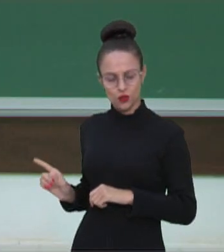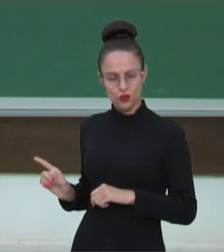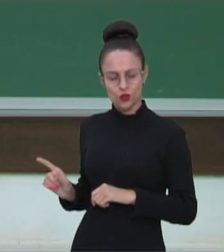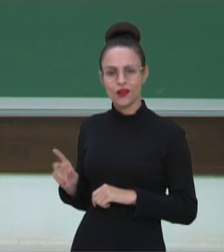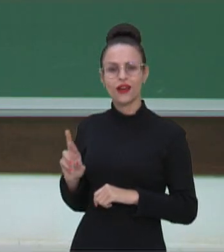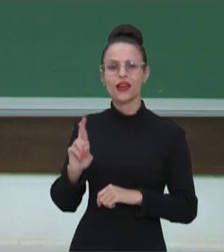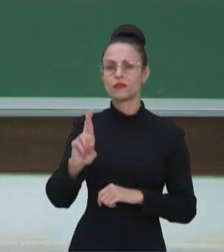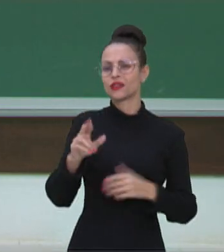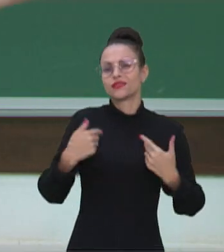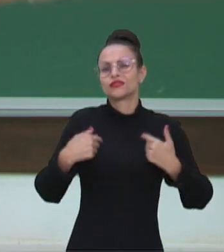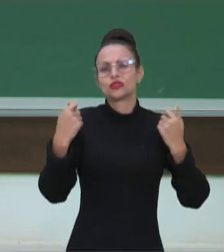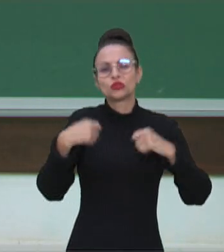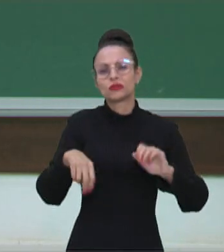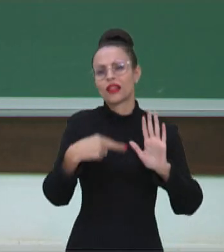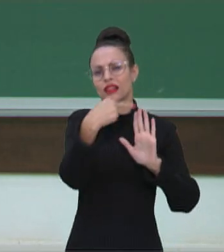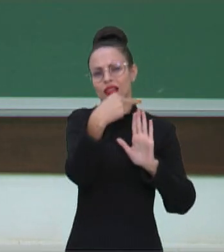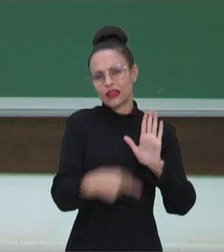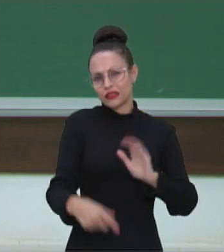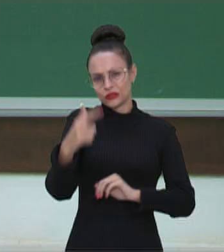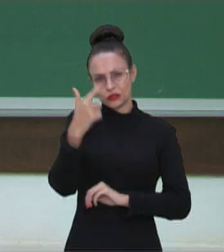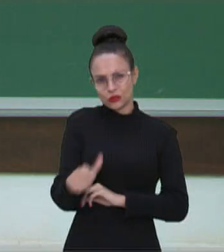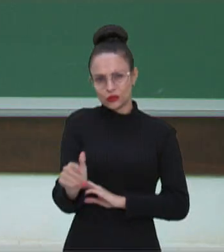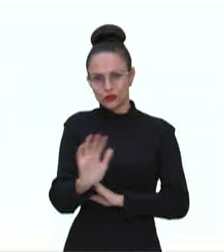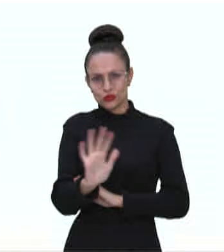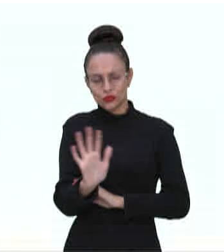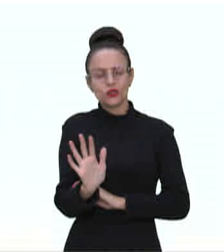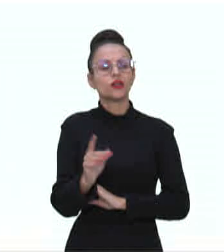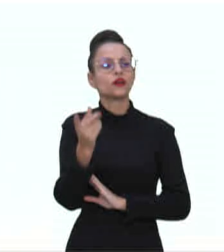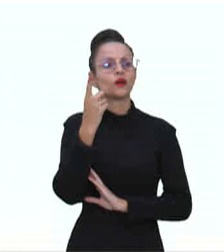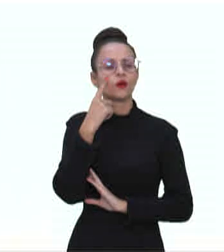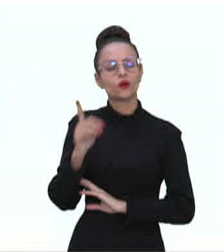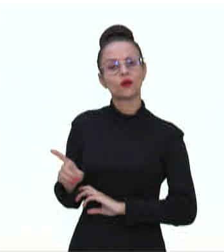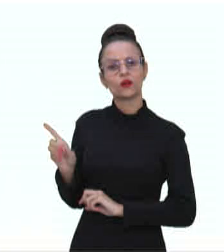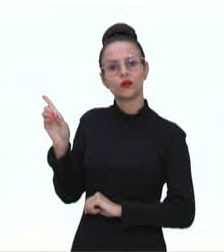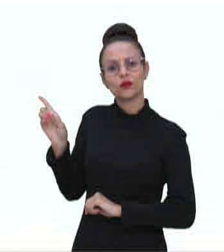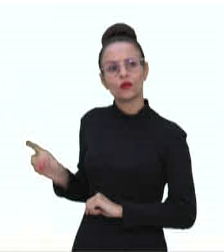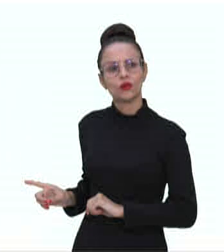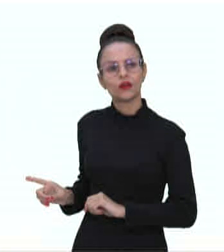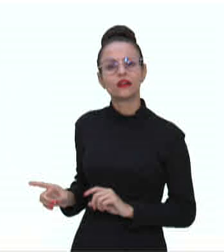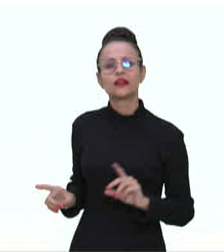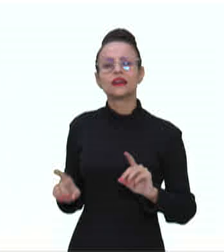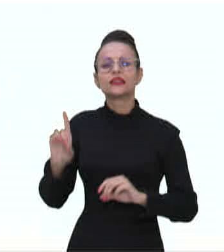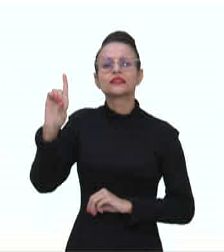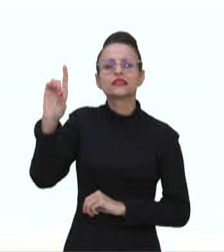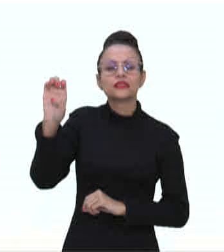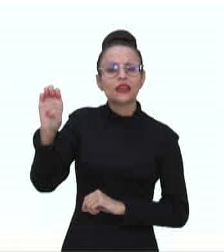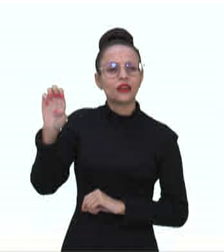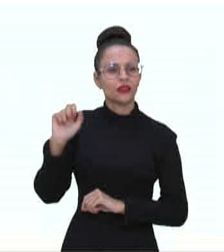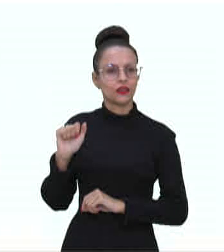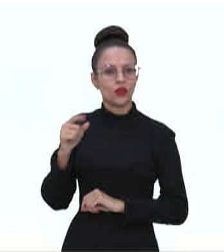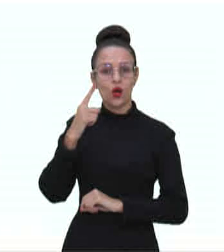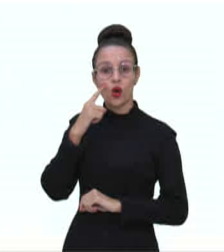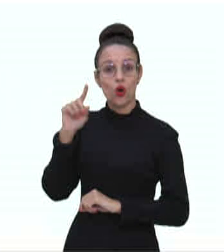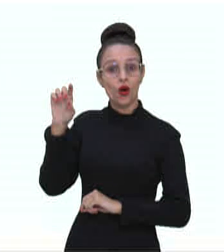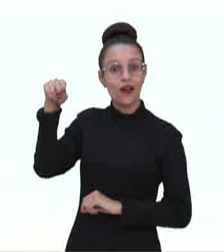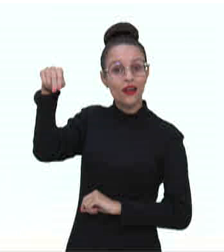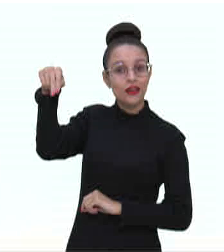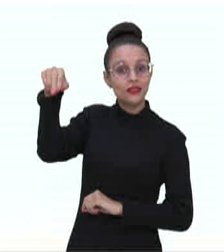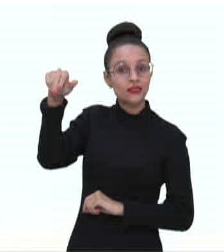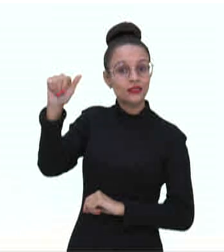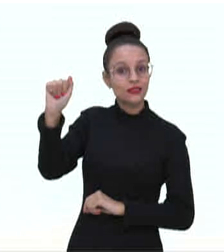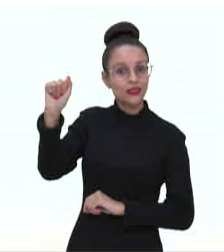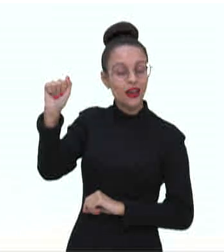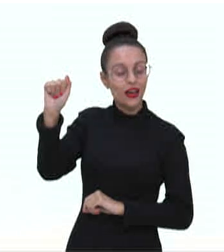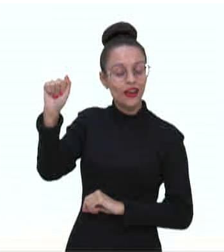representam? Não precisa eu ler novamente esse trecho, mas o que o de, o na, lembrando que na é o